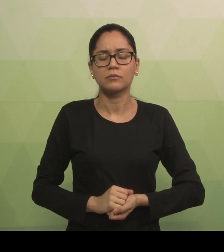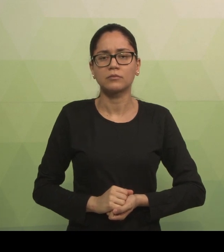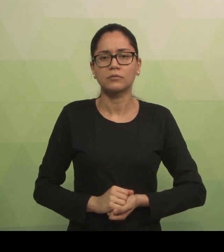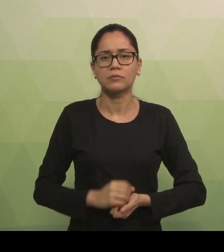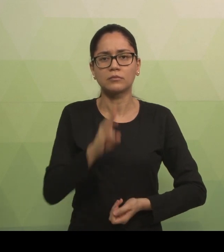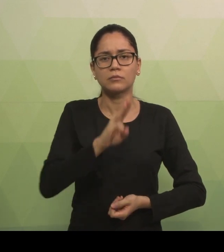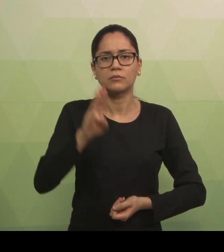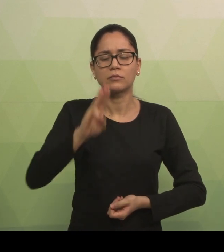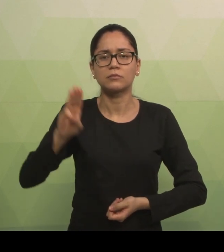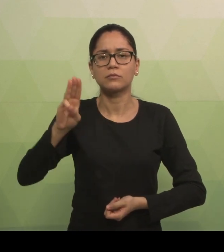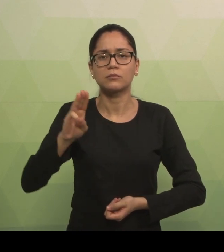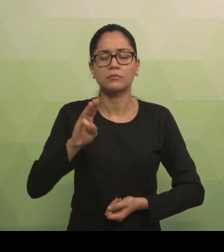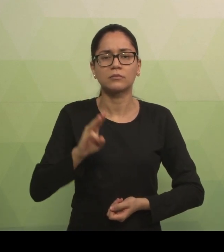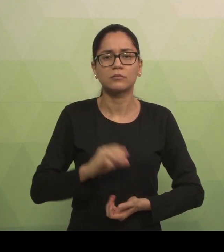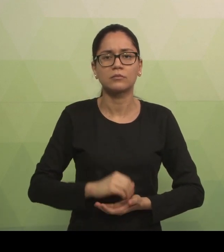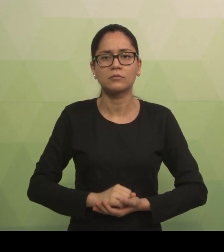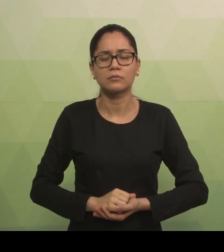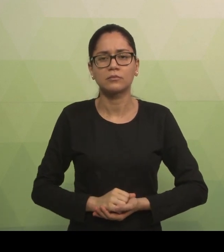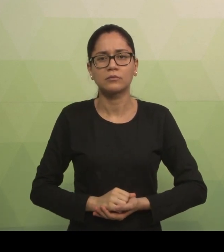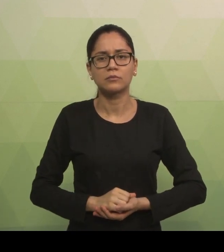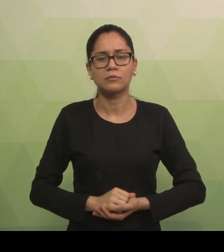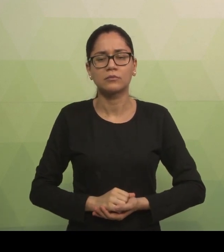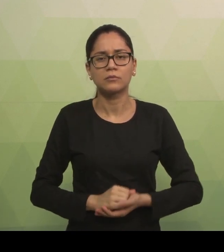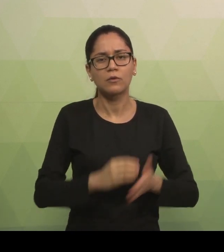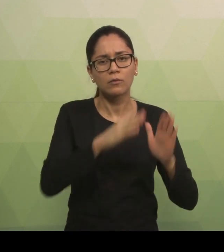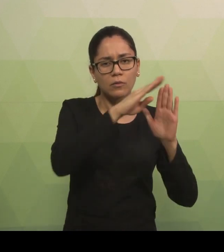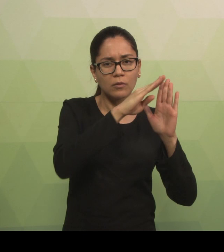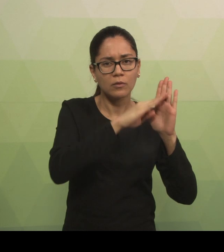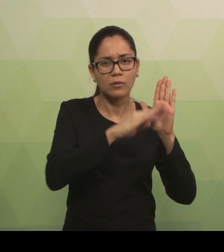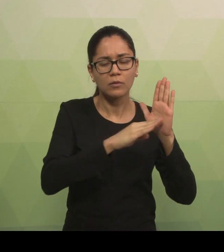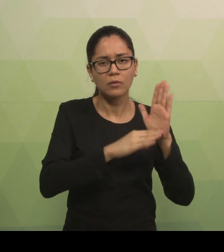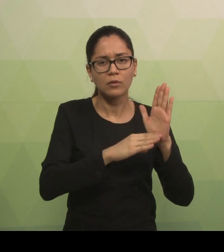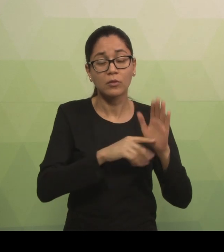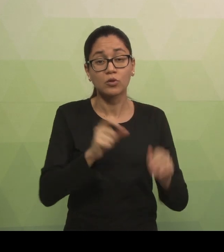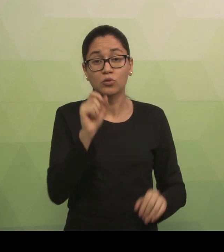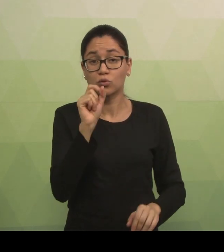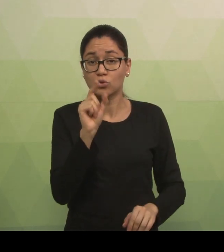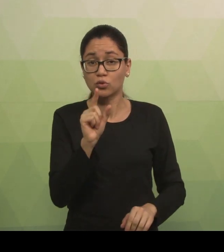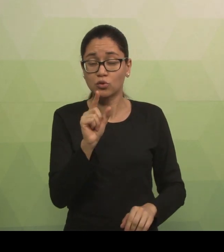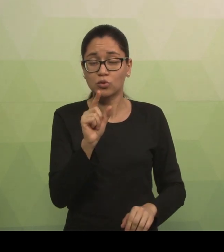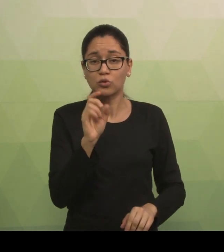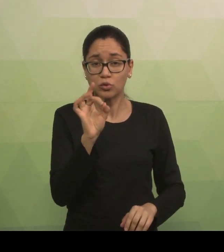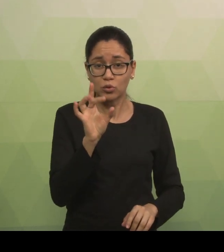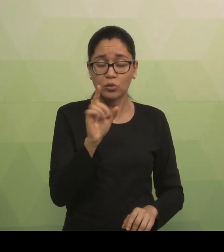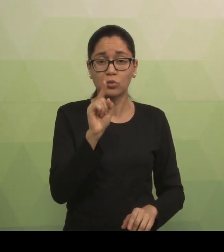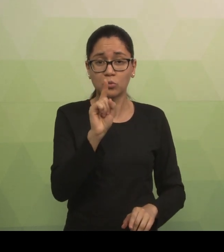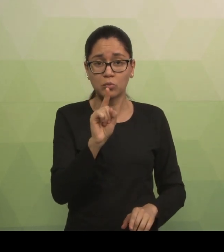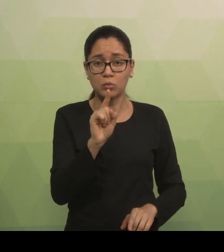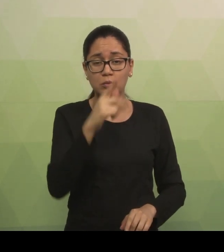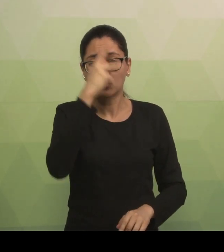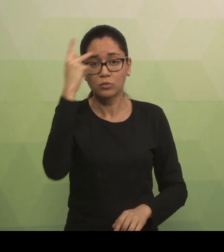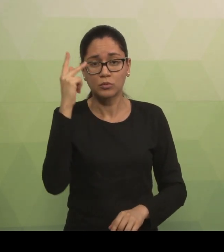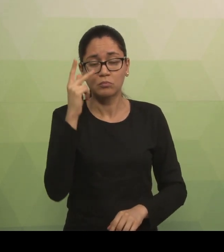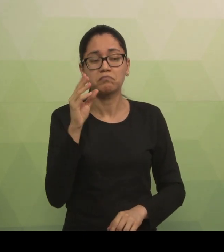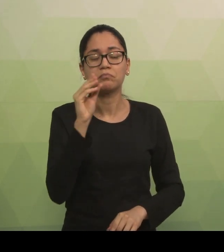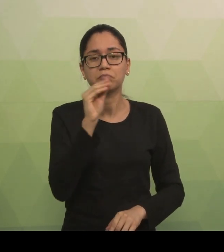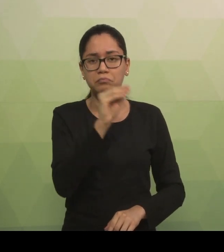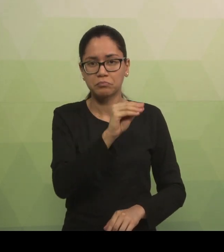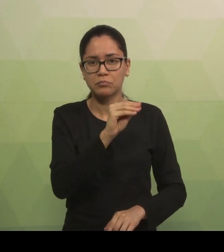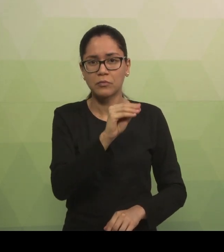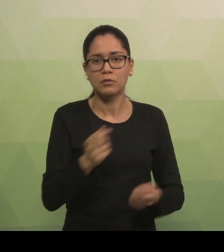Sites estáticos e dinâmicos. Os sites estáticos possuem estruturas fixas, conteúdos que são inseridos e editados de